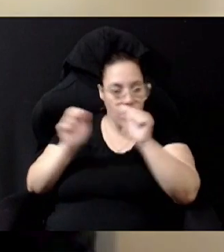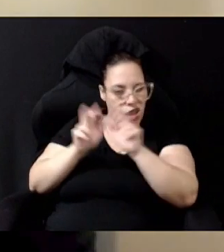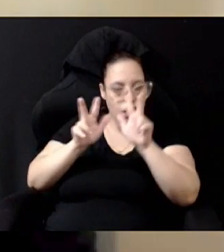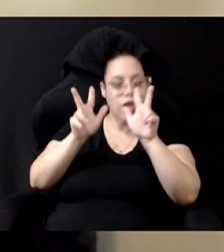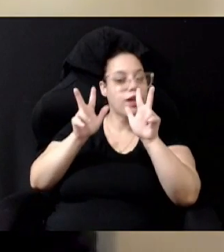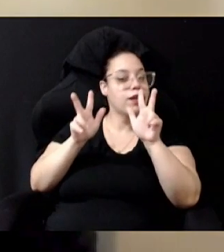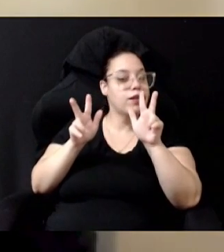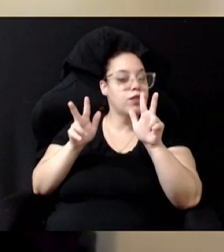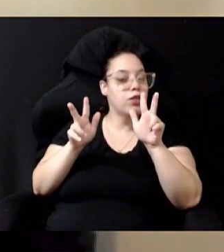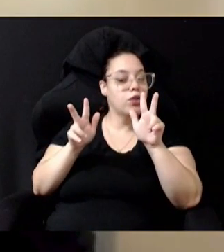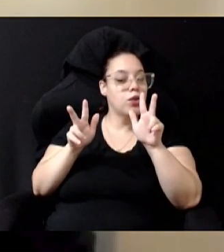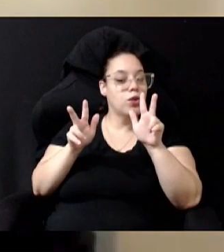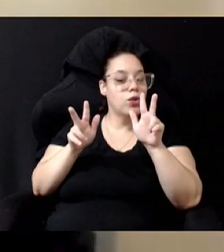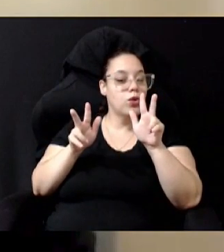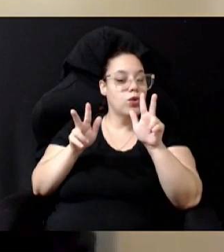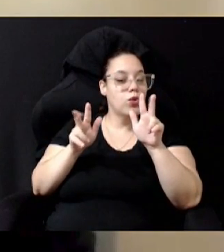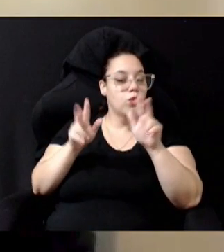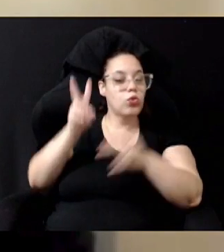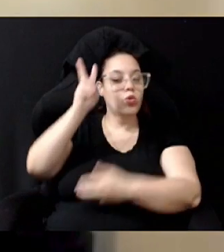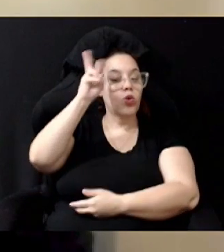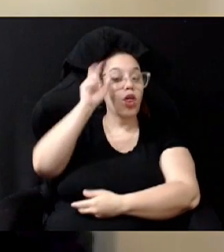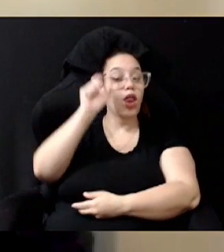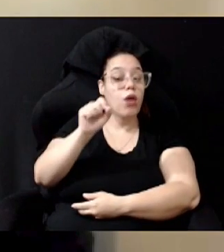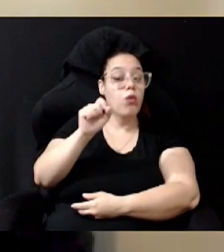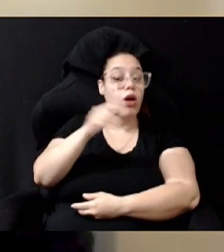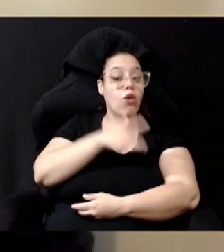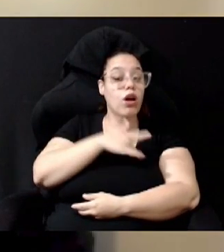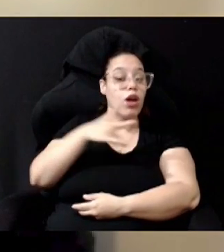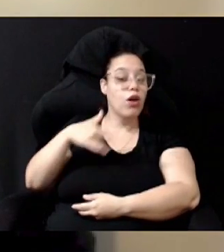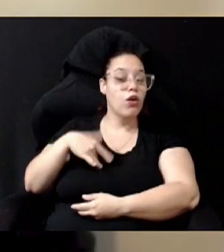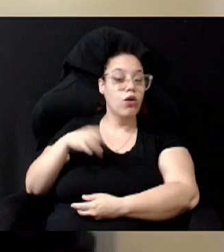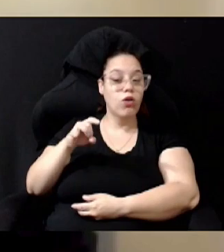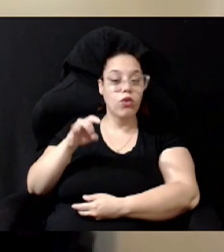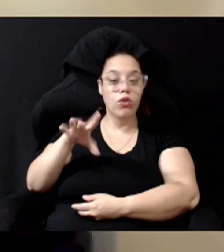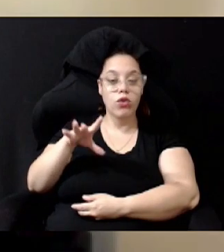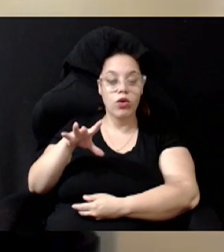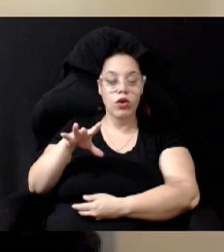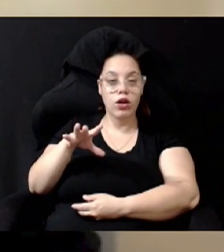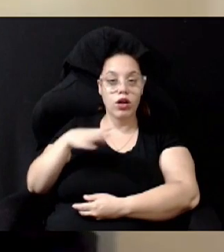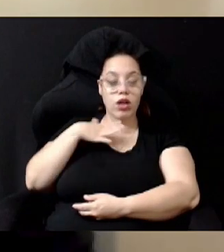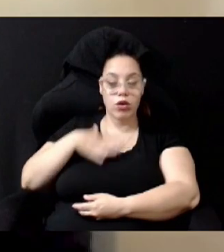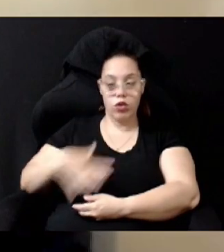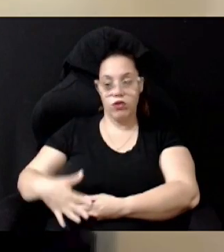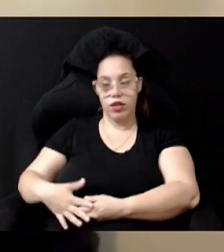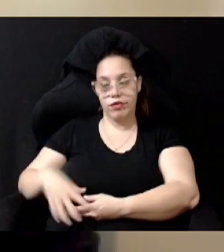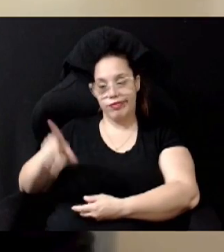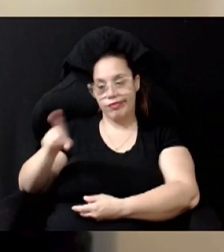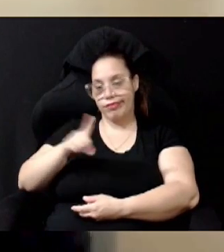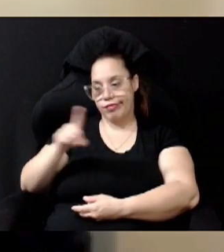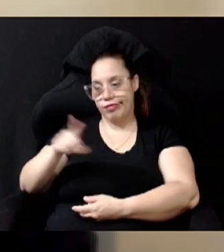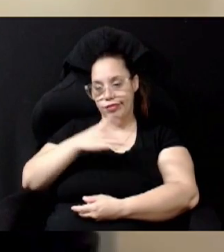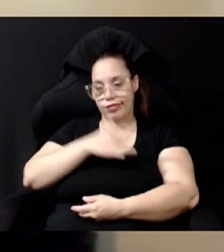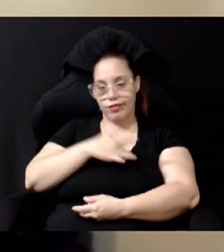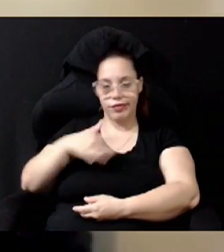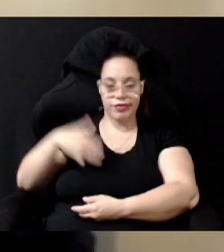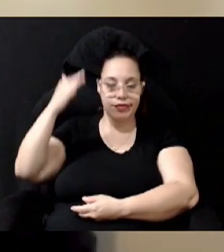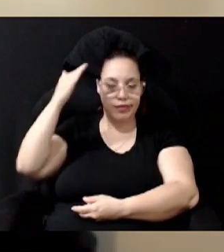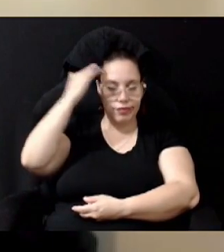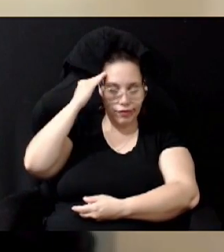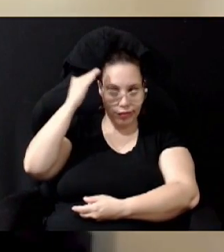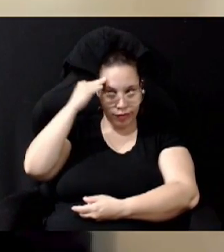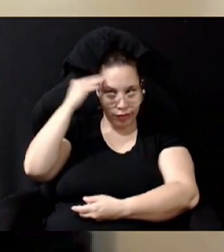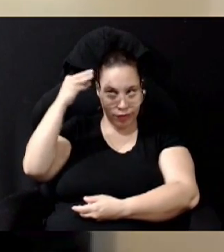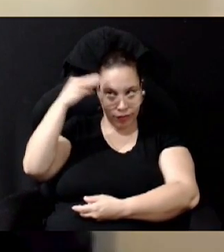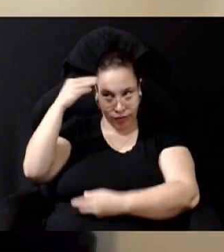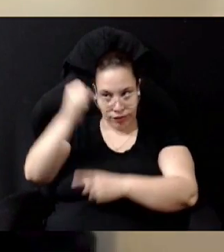e tem que lembrar o seguinte, que a saúde não é somente saúde física, ela é saúde mental, social,